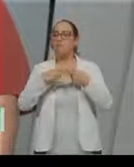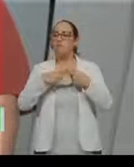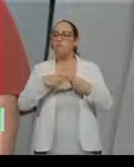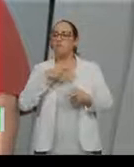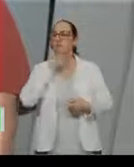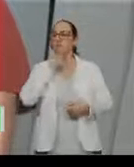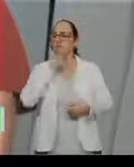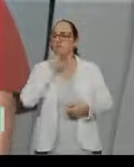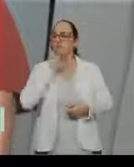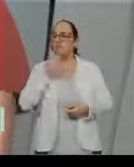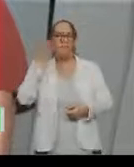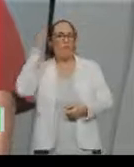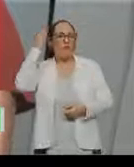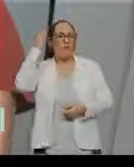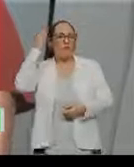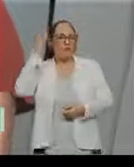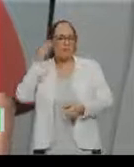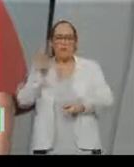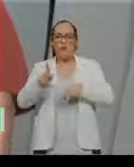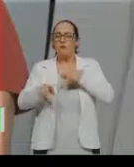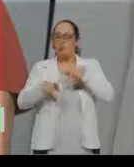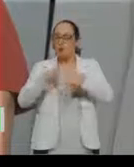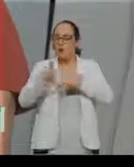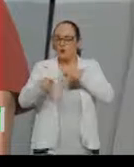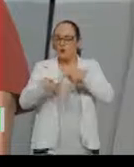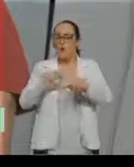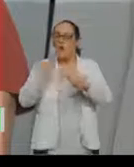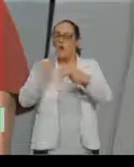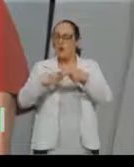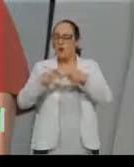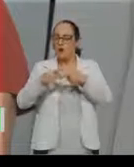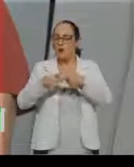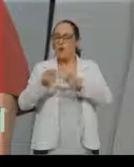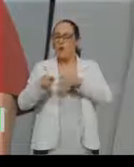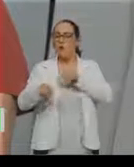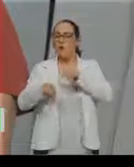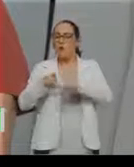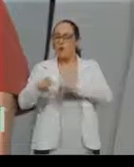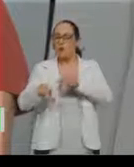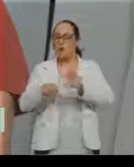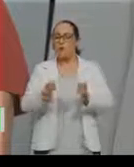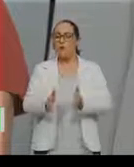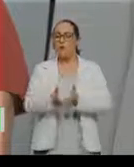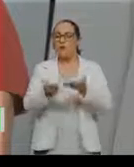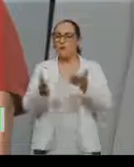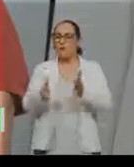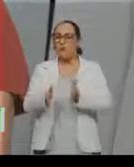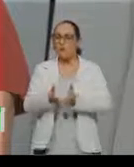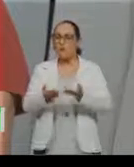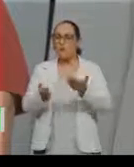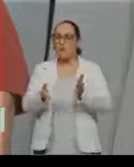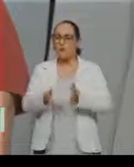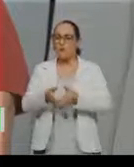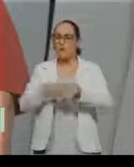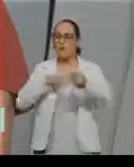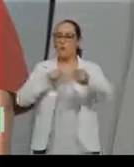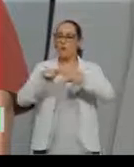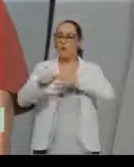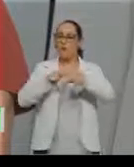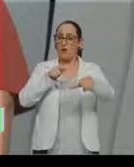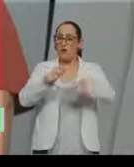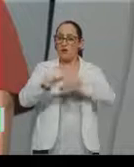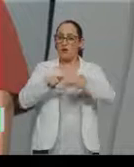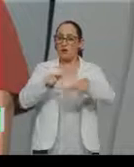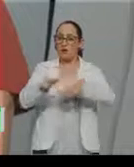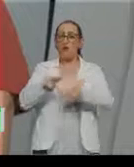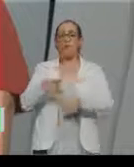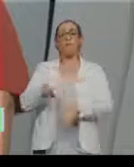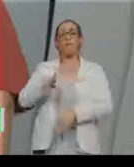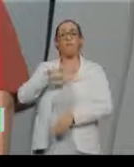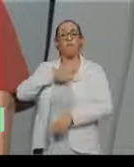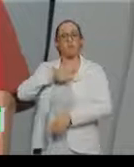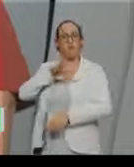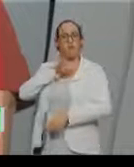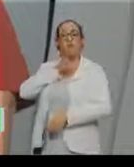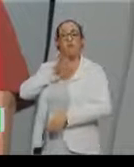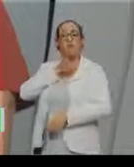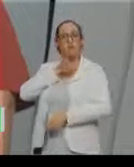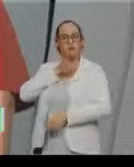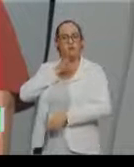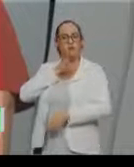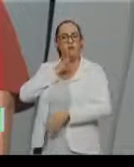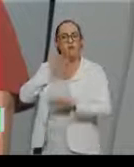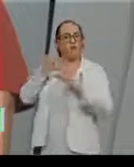muito grande na camada mais pobre, na camada trabalhadora, por causa das leis trabalhistas. Esse candidato